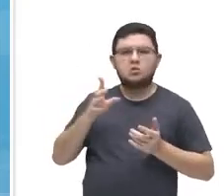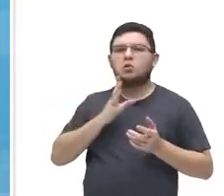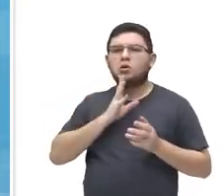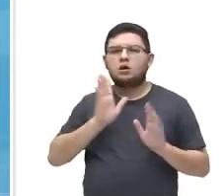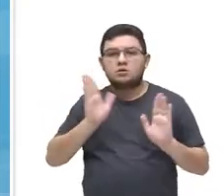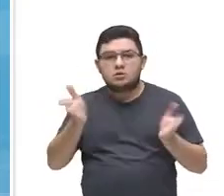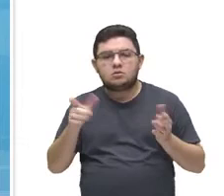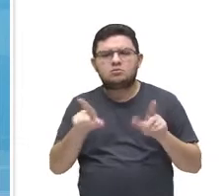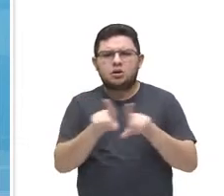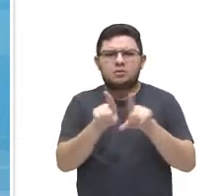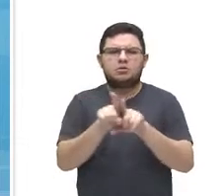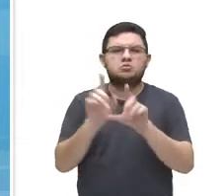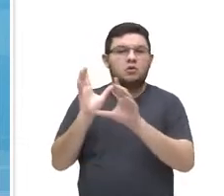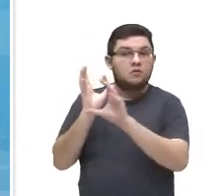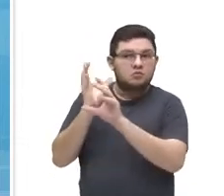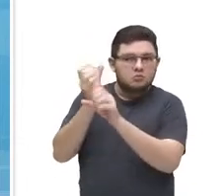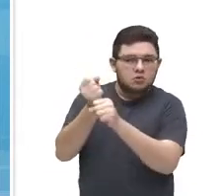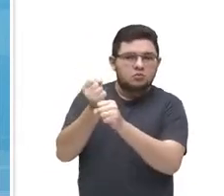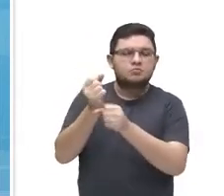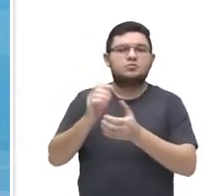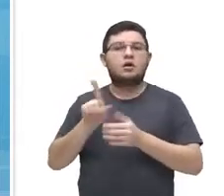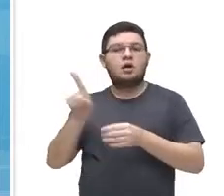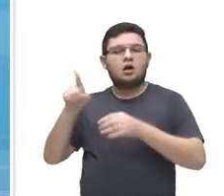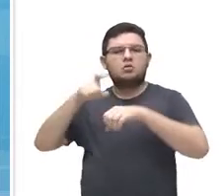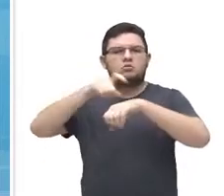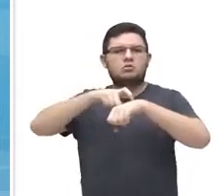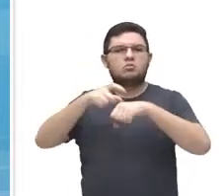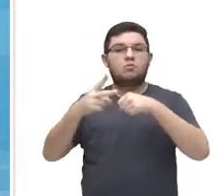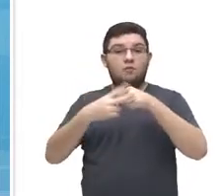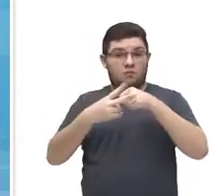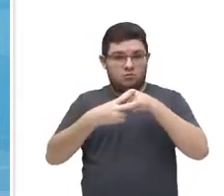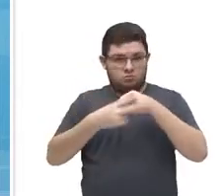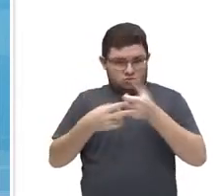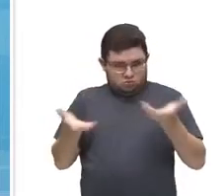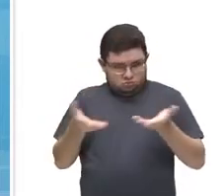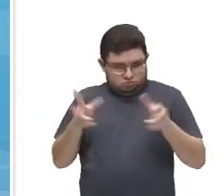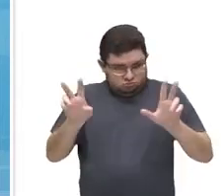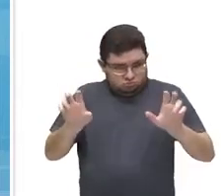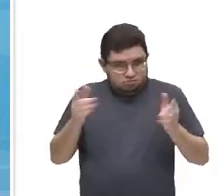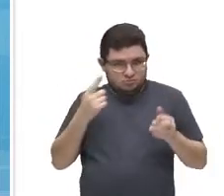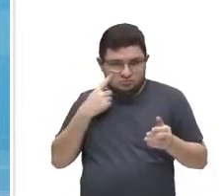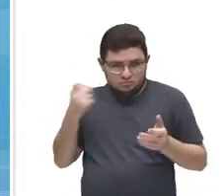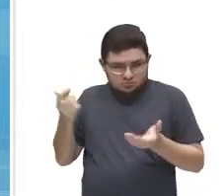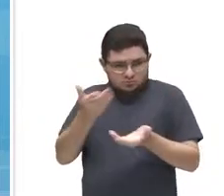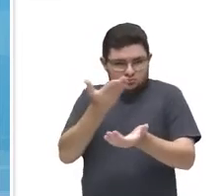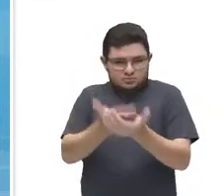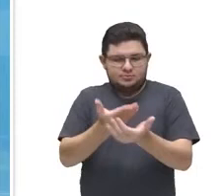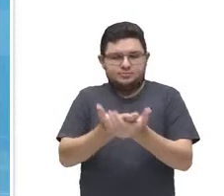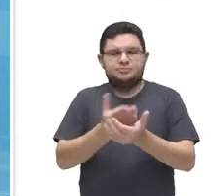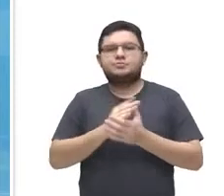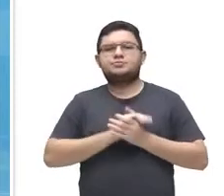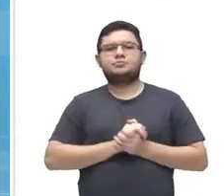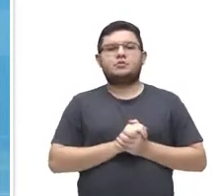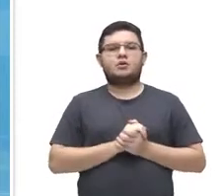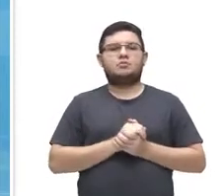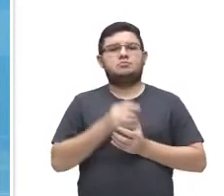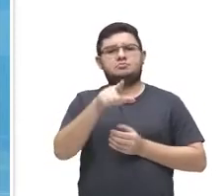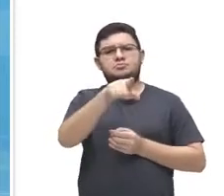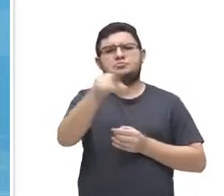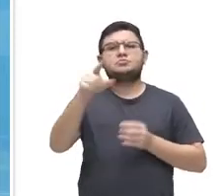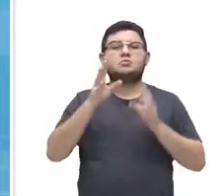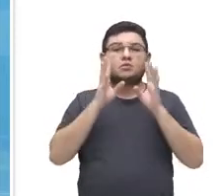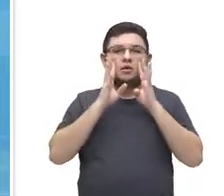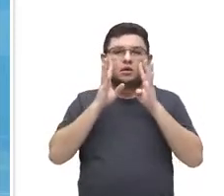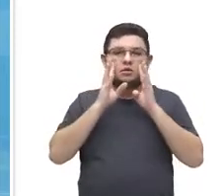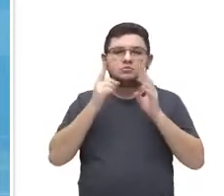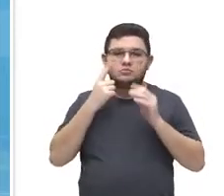Present é um tempo verbal e é o tema da nossa aula de hoje. Então, muita atenção aí nesse tempo verbal, né, o the